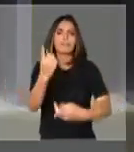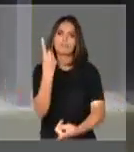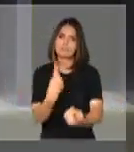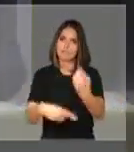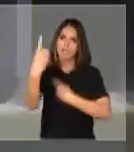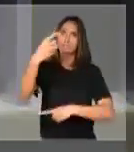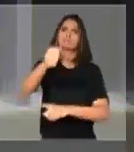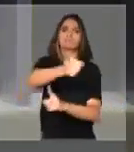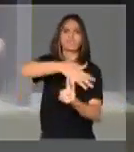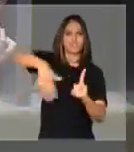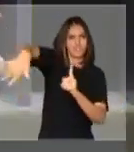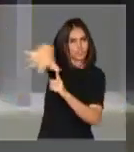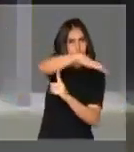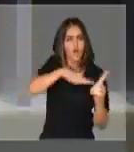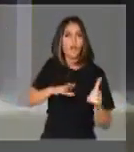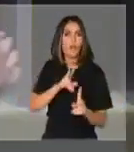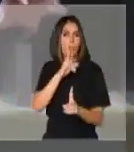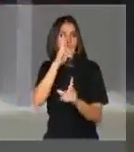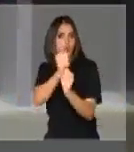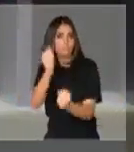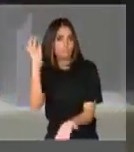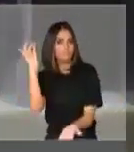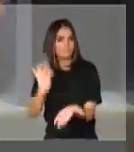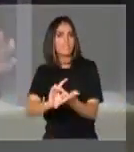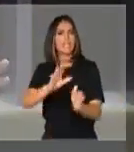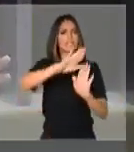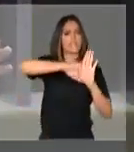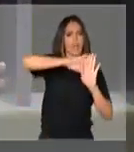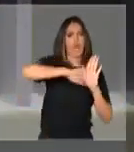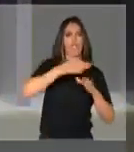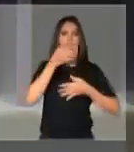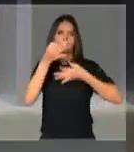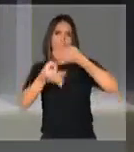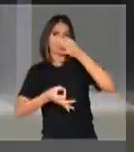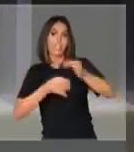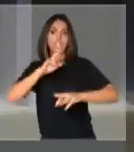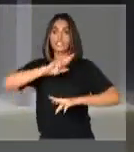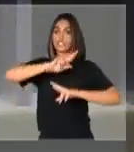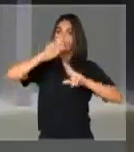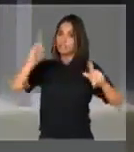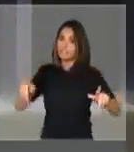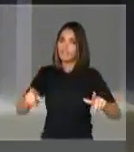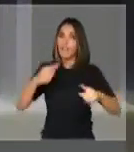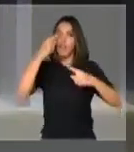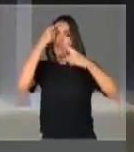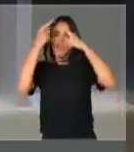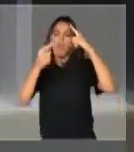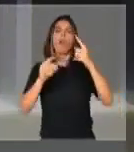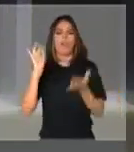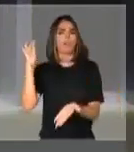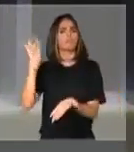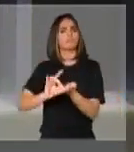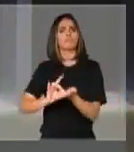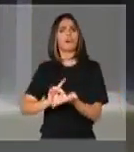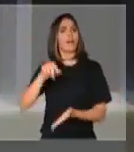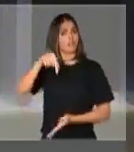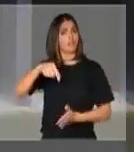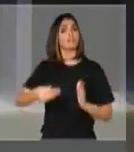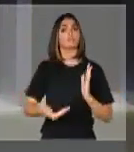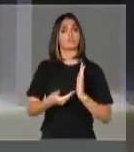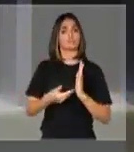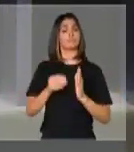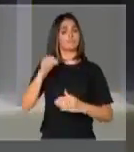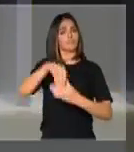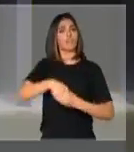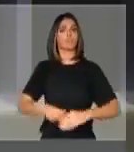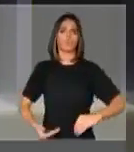o poder legítimo, com as diferenças ideológicas naturais e legítimas, acontecem dentro desse Congresso